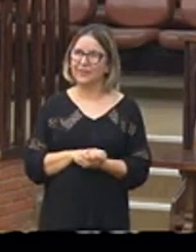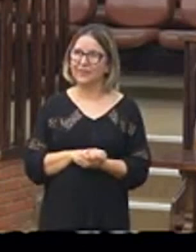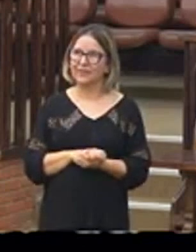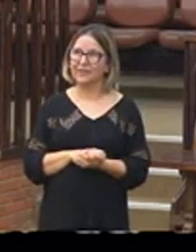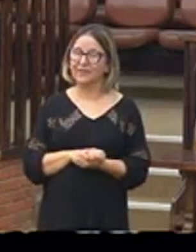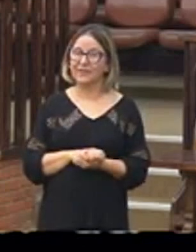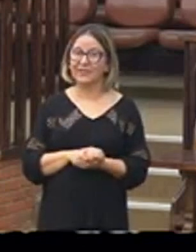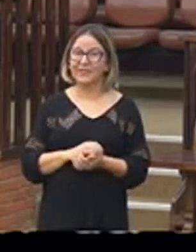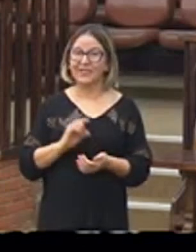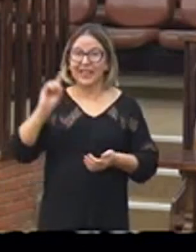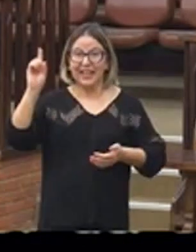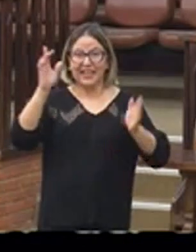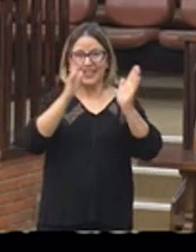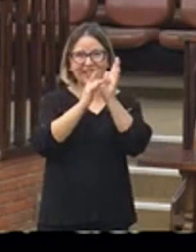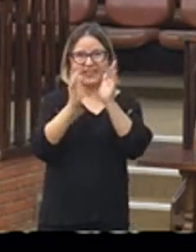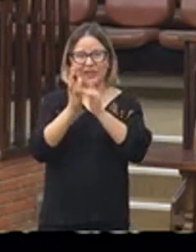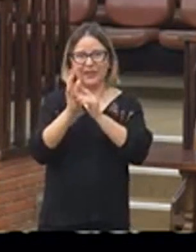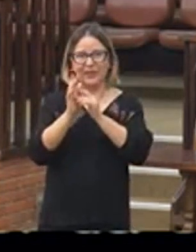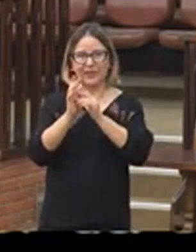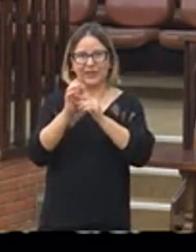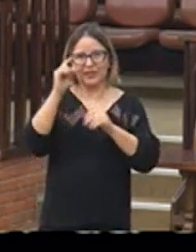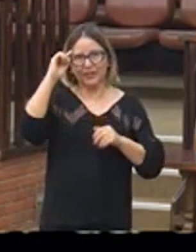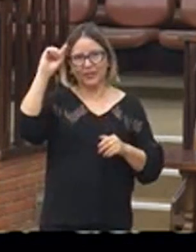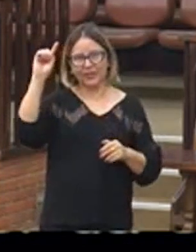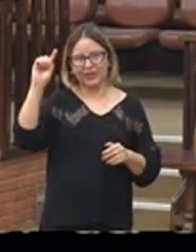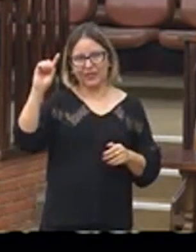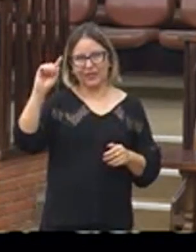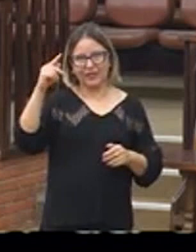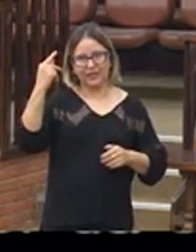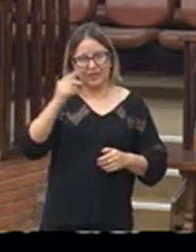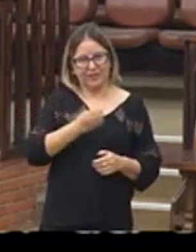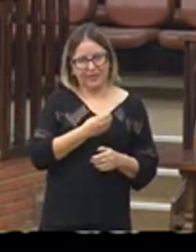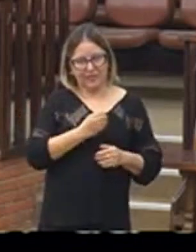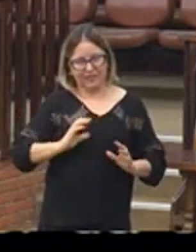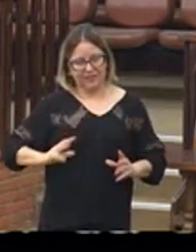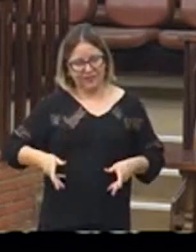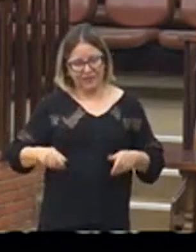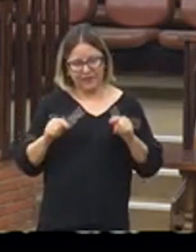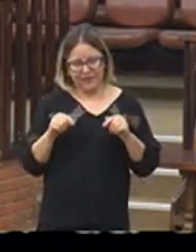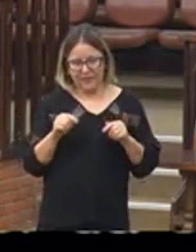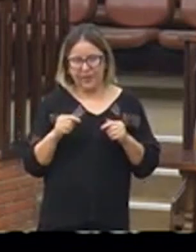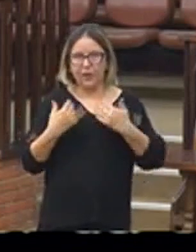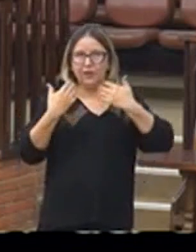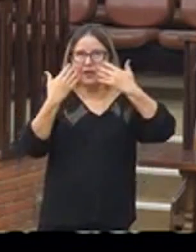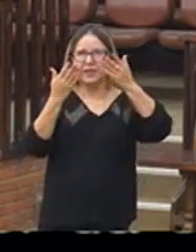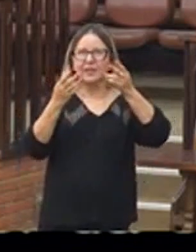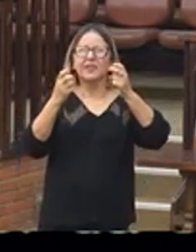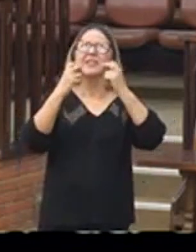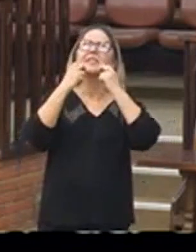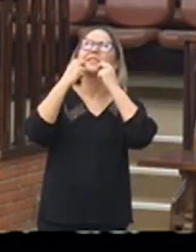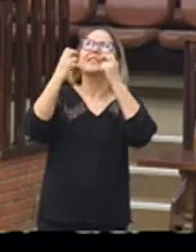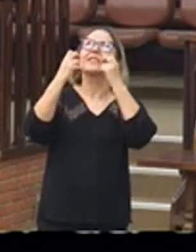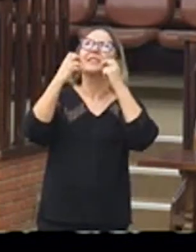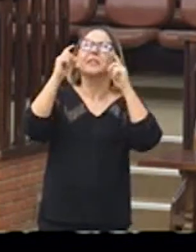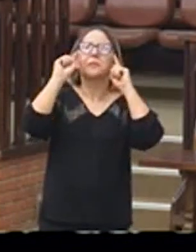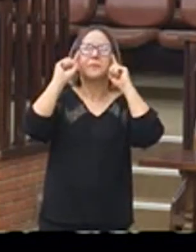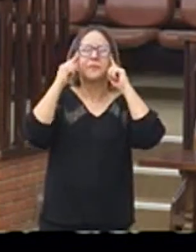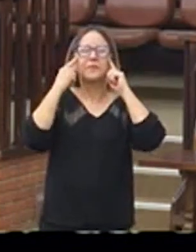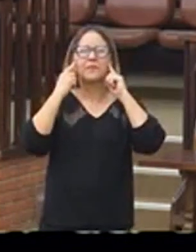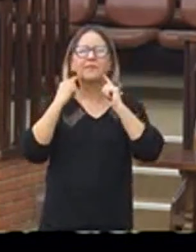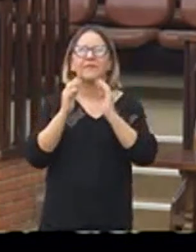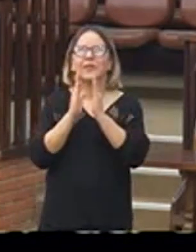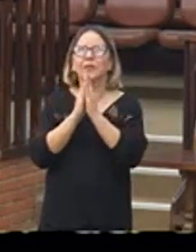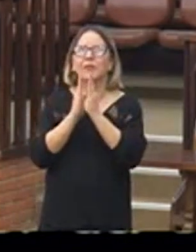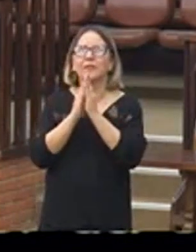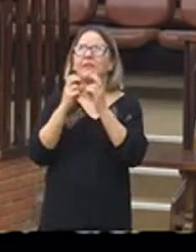Ele, Jesus, nos dias da sua carne, tendo oferecido, com forte clamor e lágrimas,